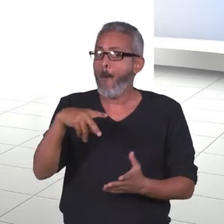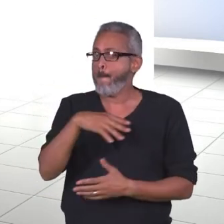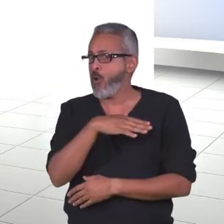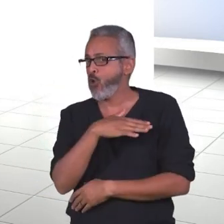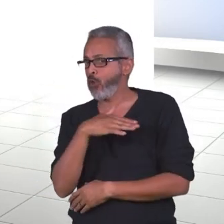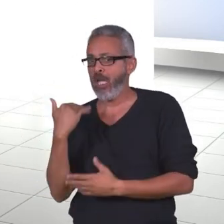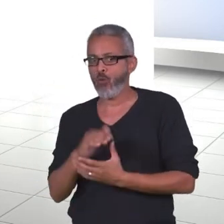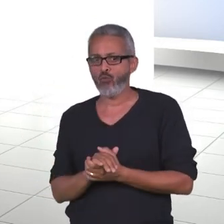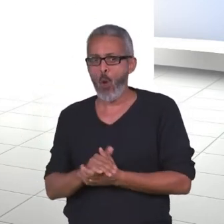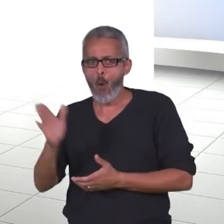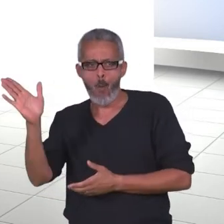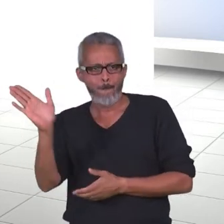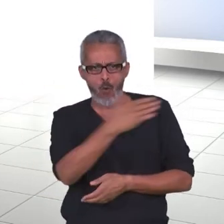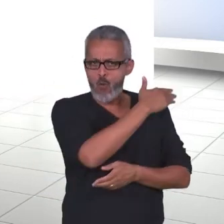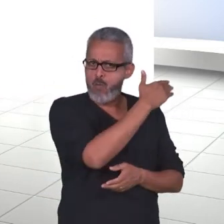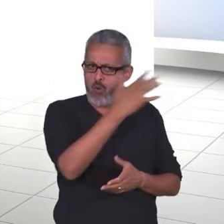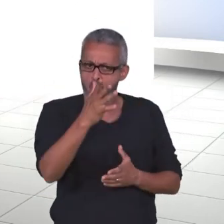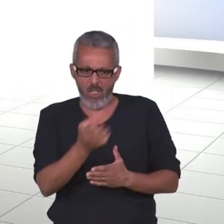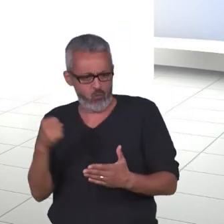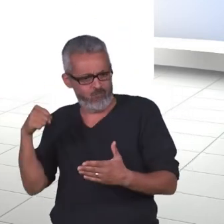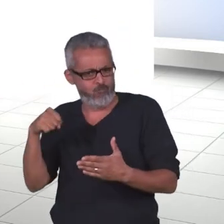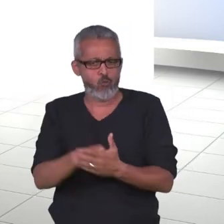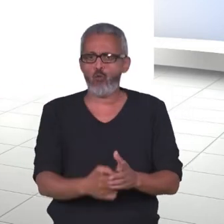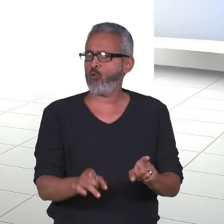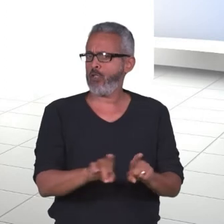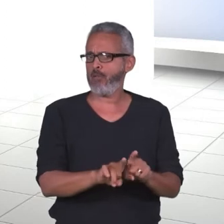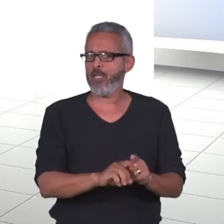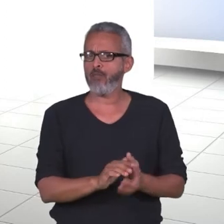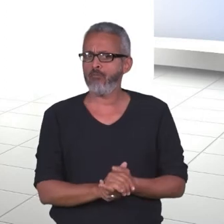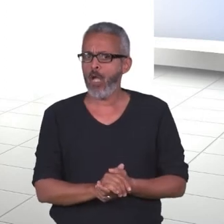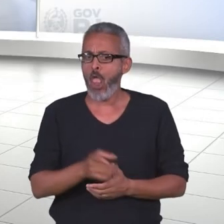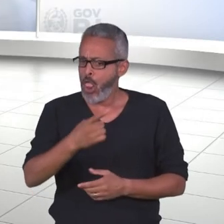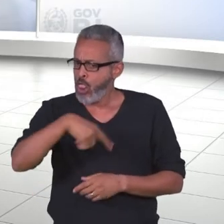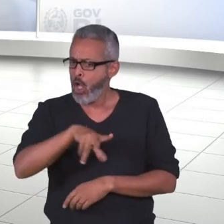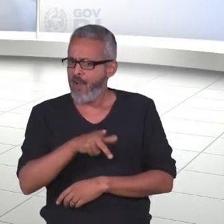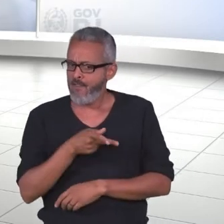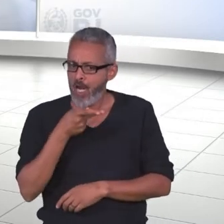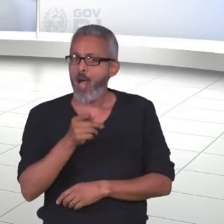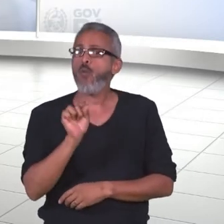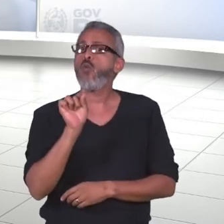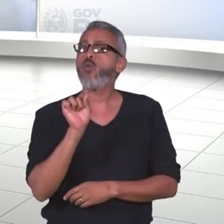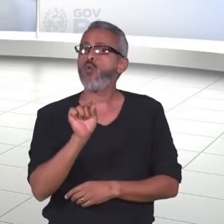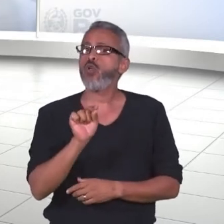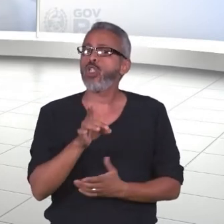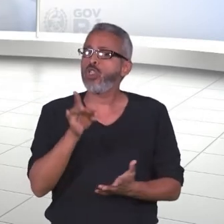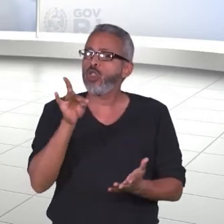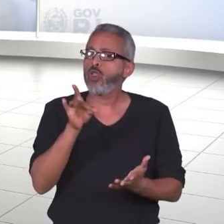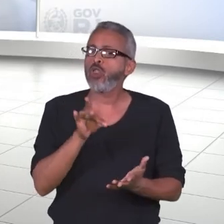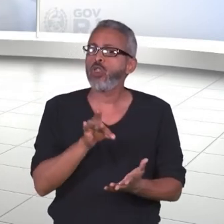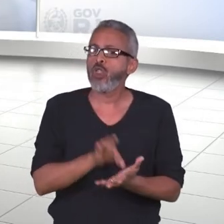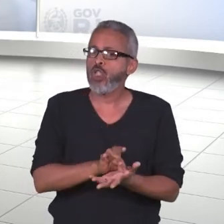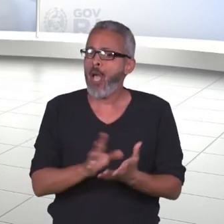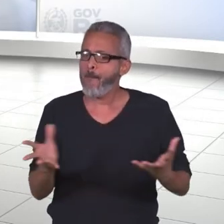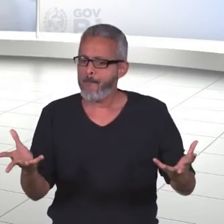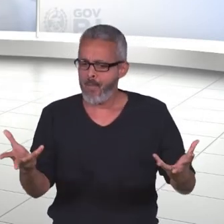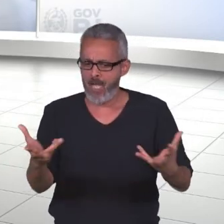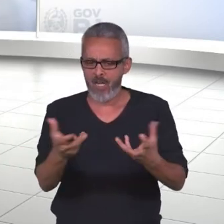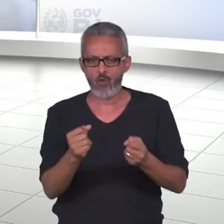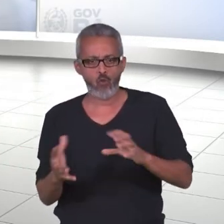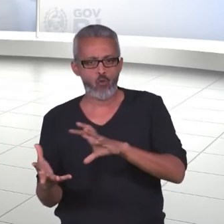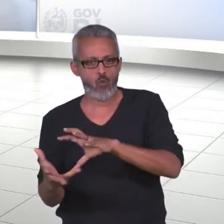já consagrados, em detrimento ao futuro. E aí? O que vocês